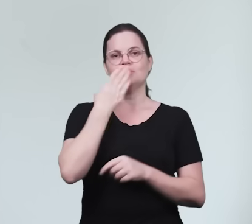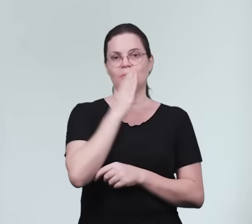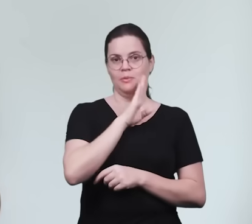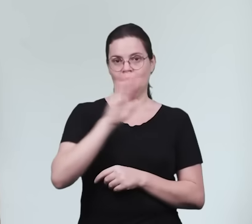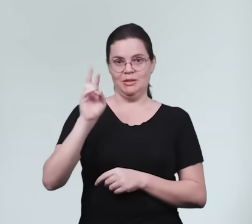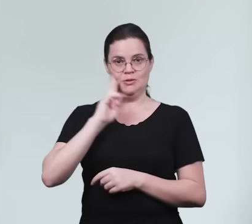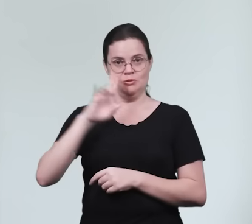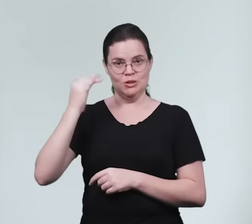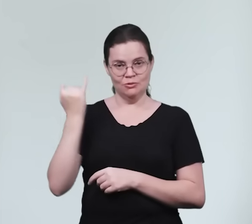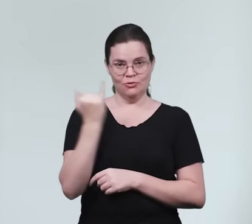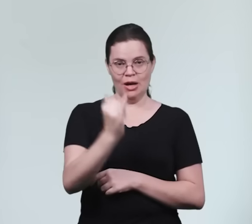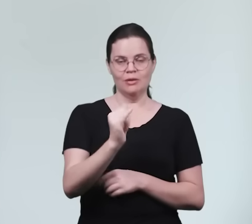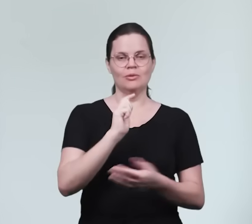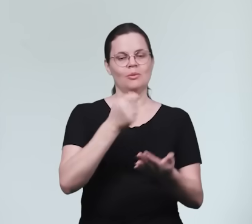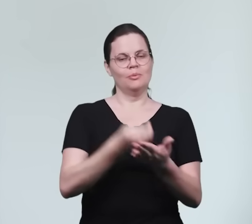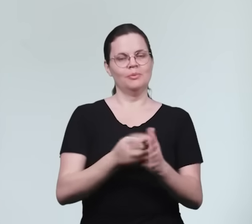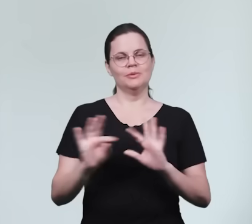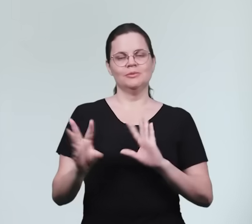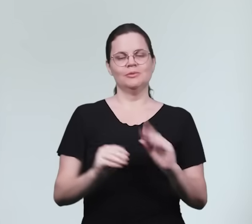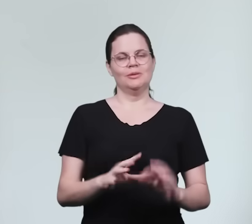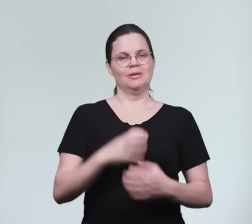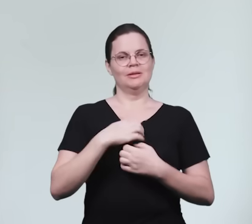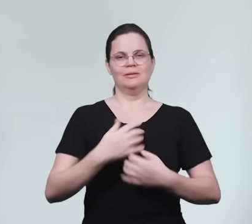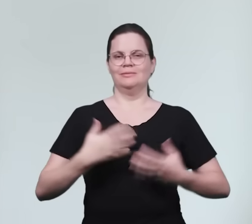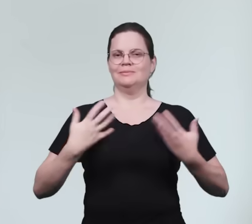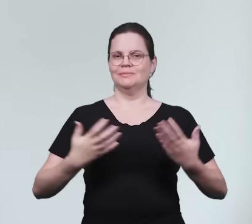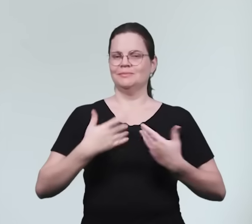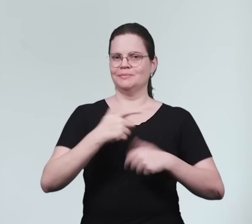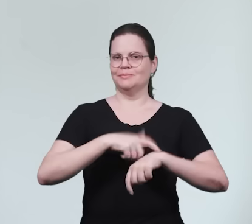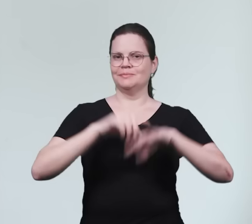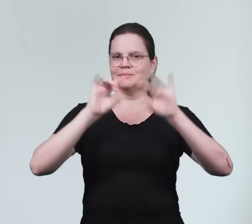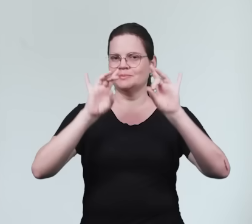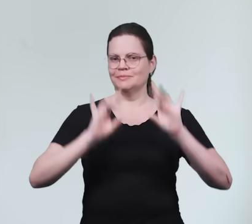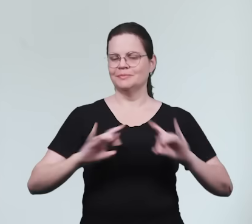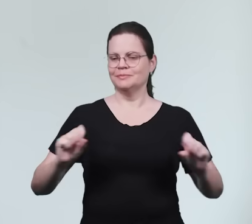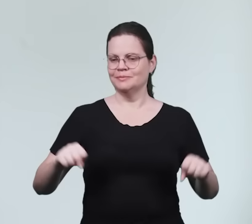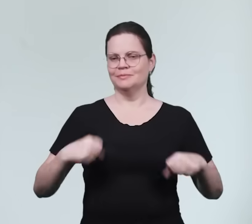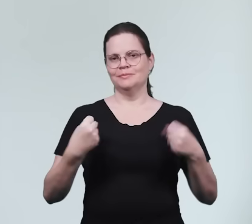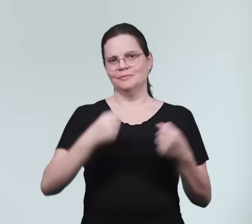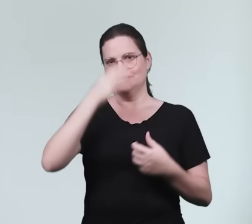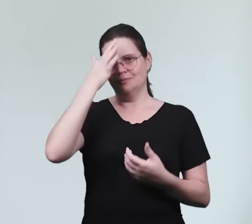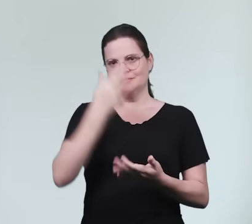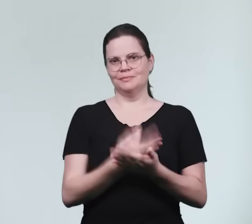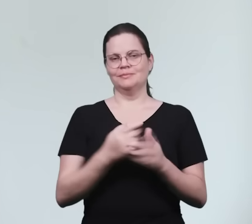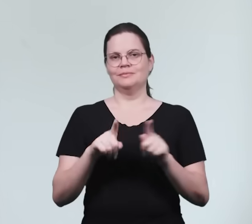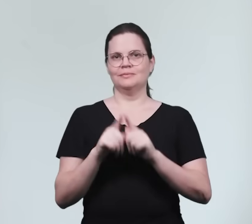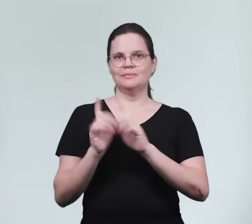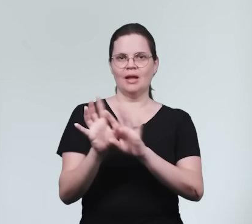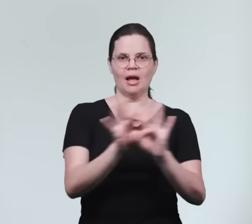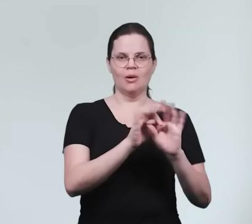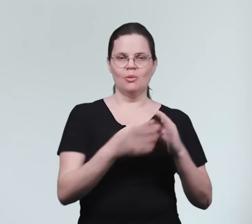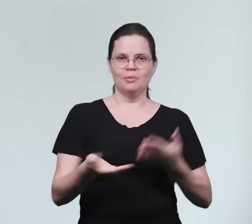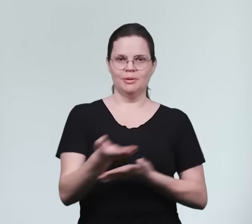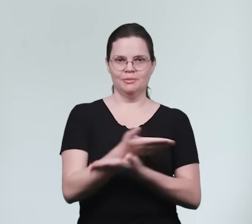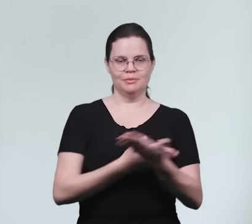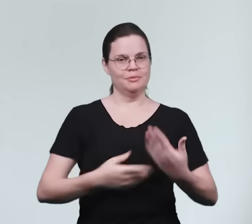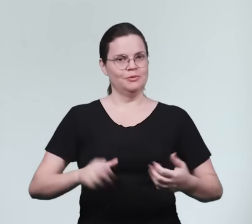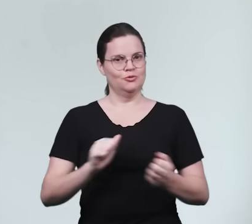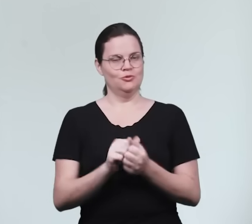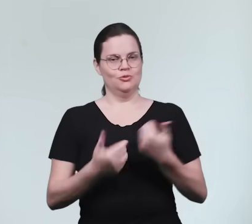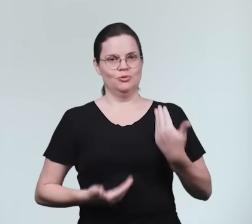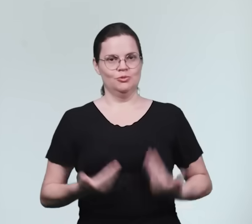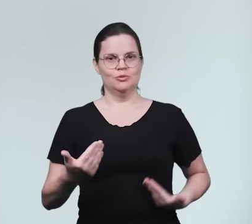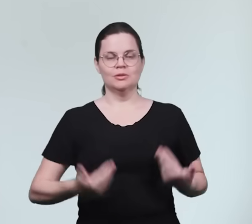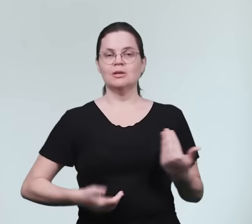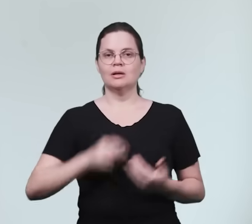de promessas e muita alegria na presença do Senhor. Momentos especiais que fortaleceram a fé e a comunhão entre os irmãos,